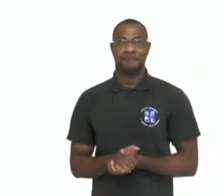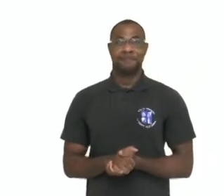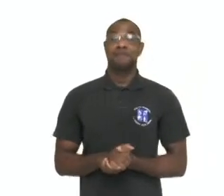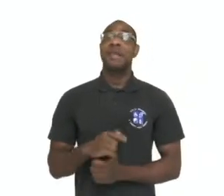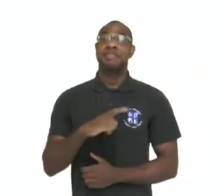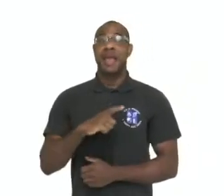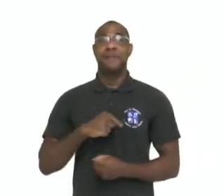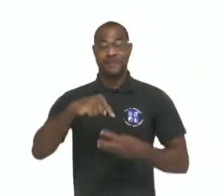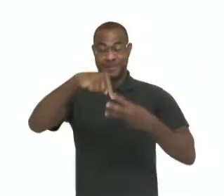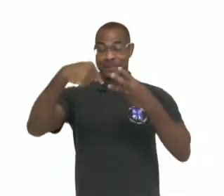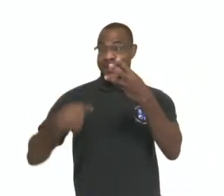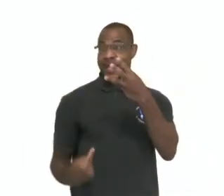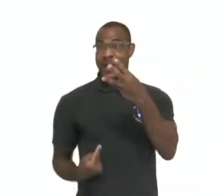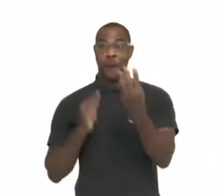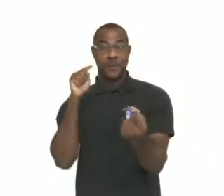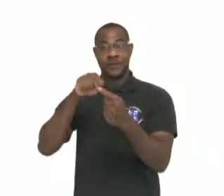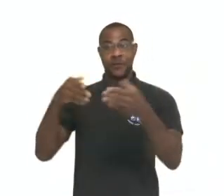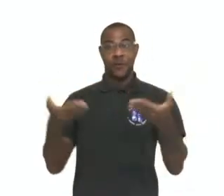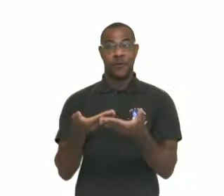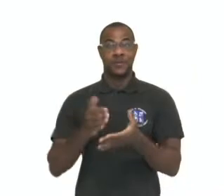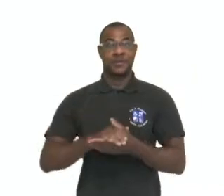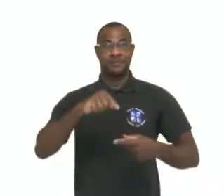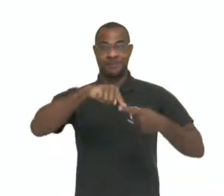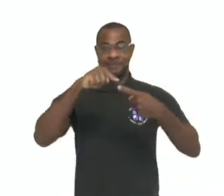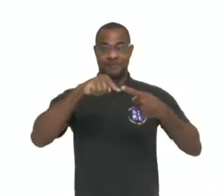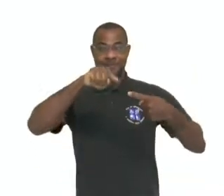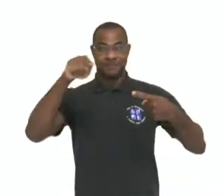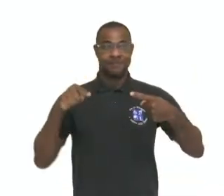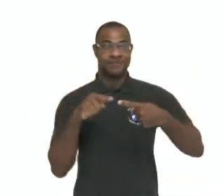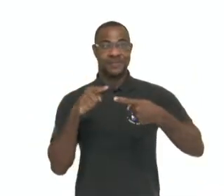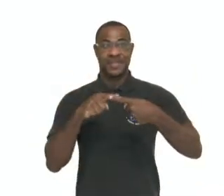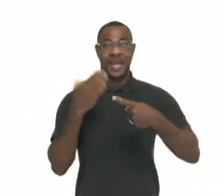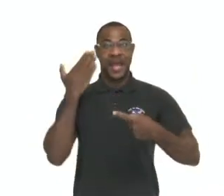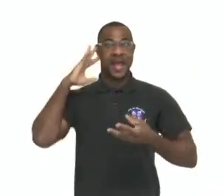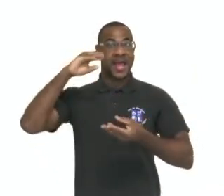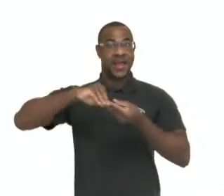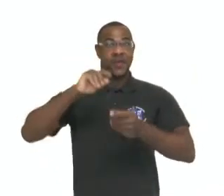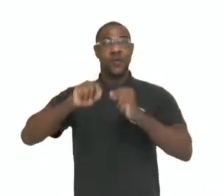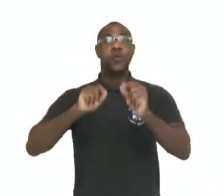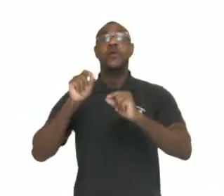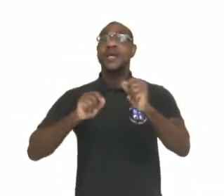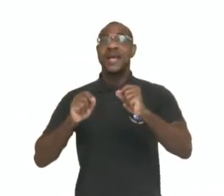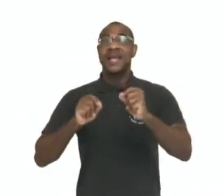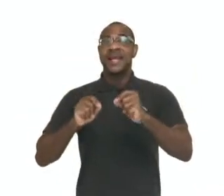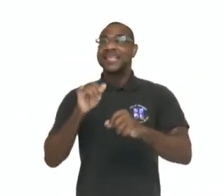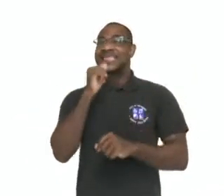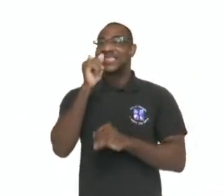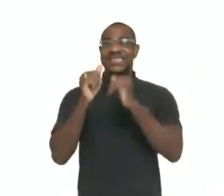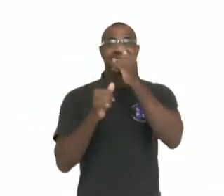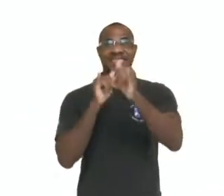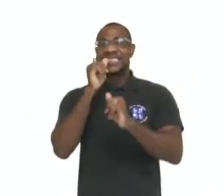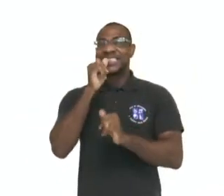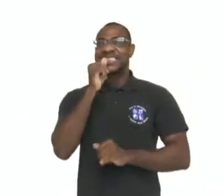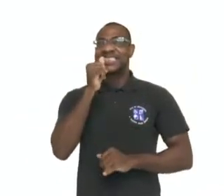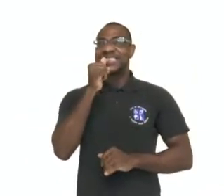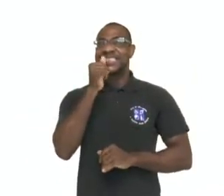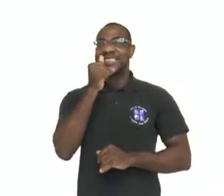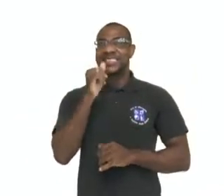Temos 3 objetivos hoje. Quais são eles? Compreender o que é uma corrente elétrica.